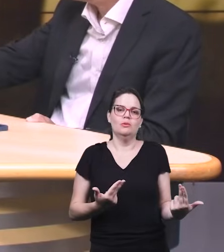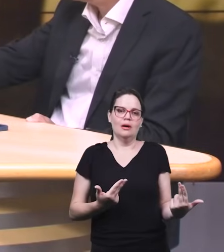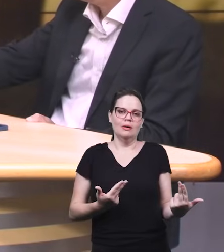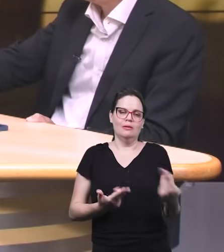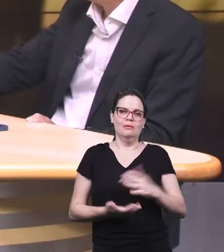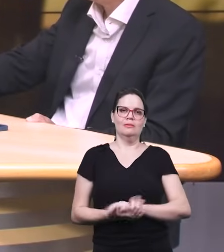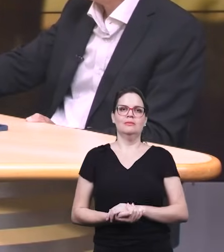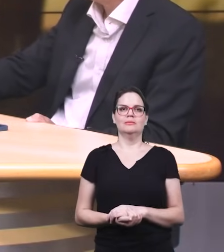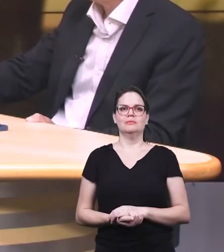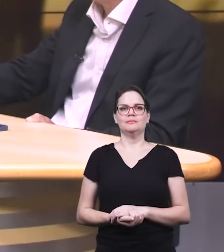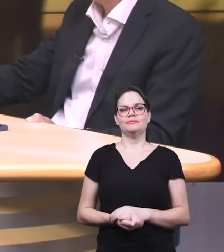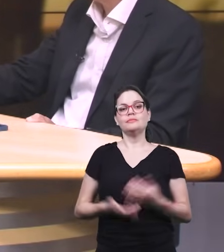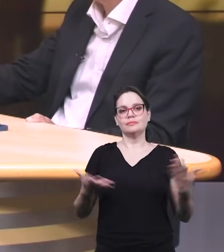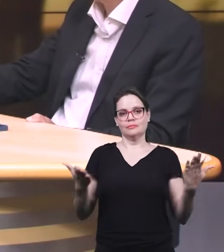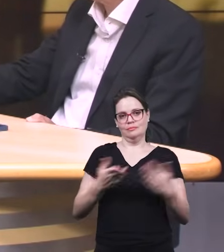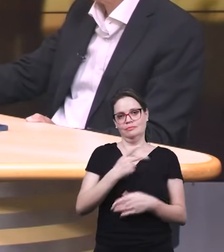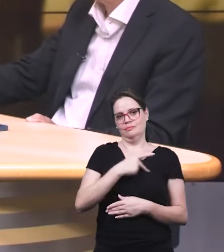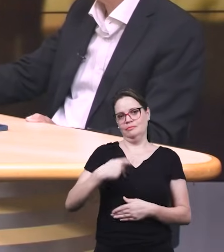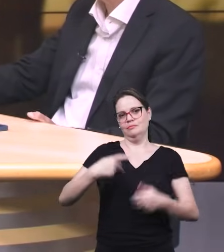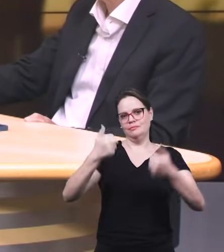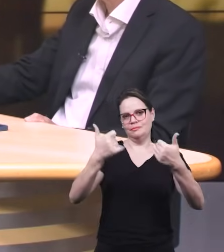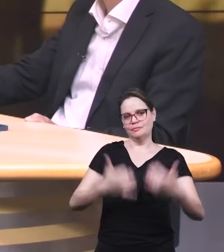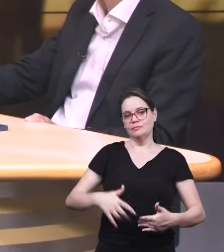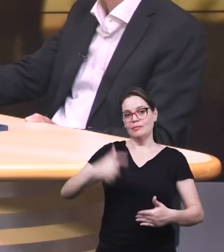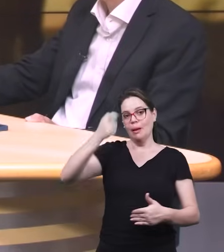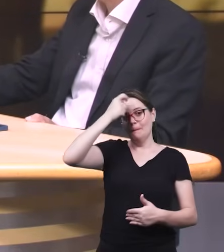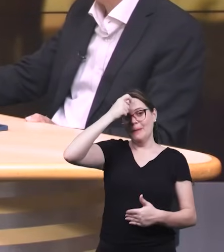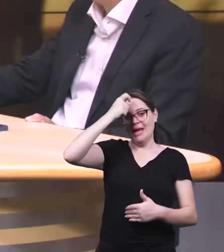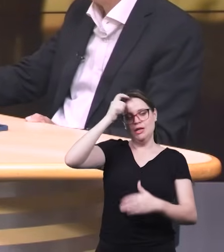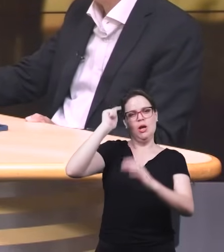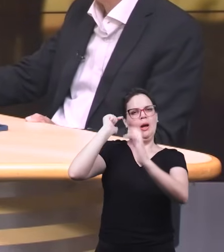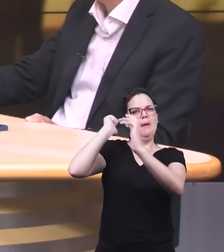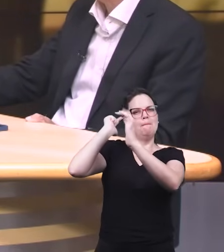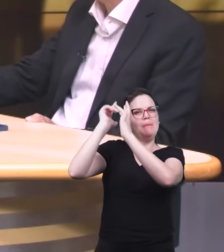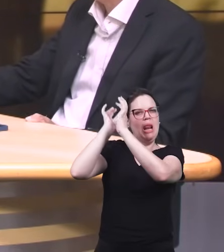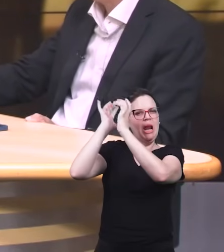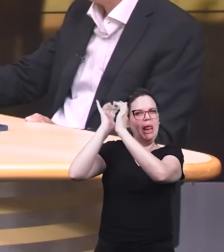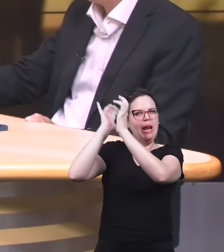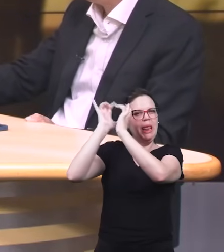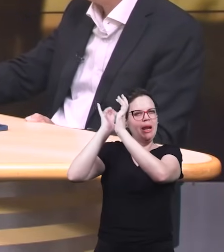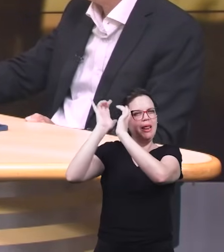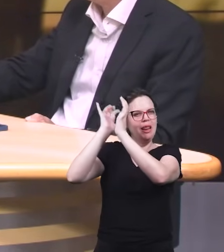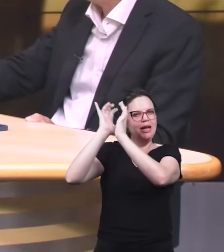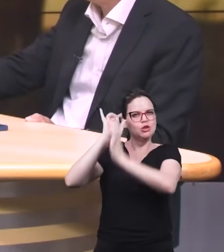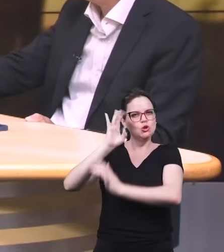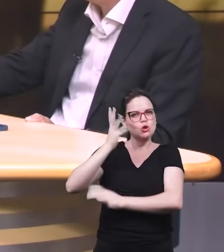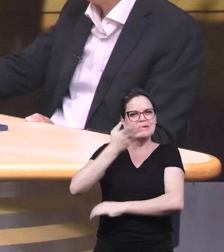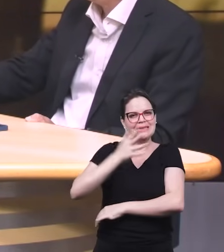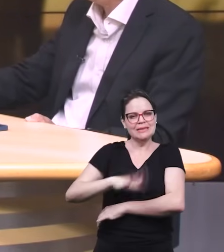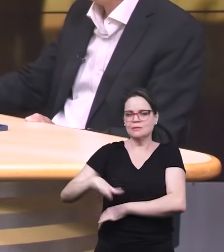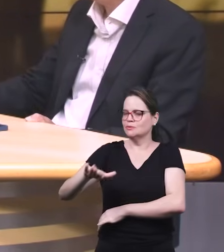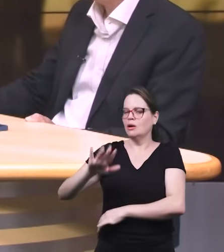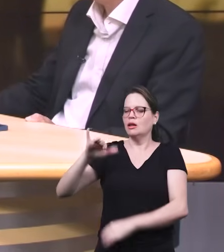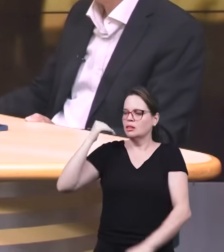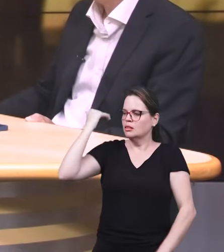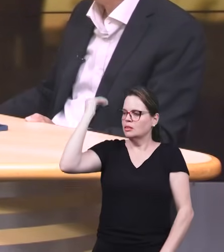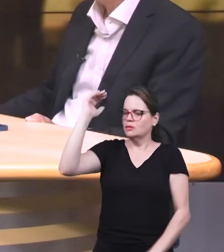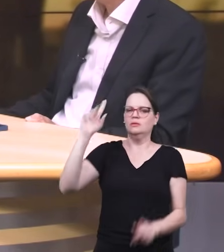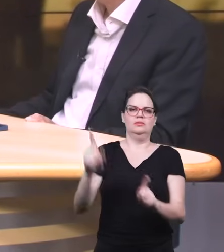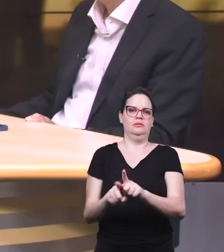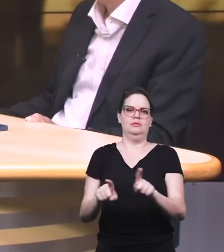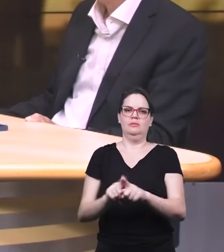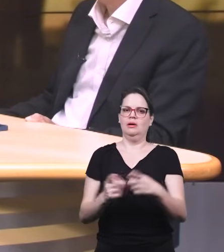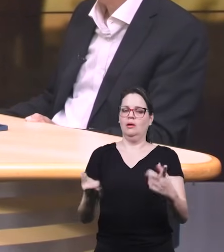aqui, as mentes hoje estão aceleradas, não só das crianças, mas os adultos também. Então é uma sociedade que